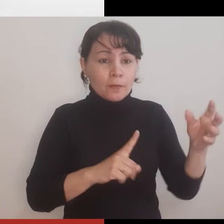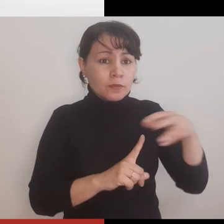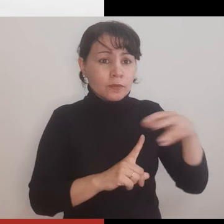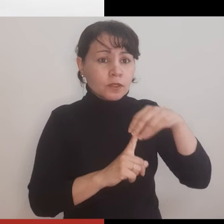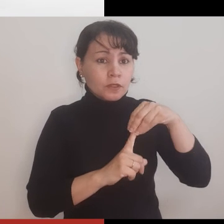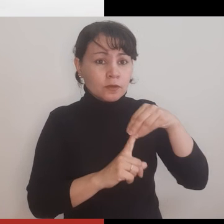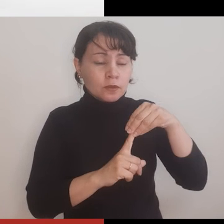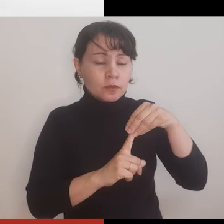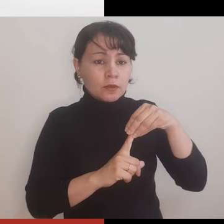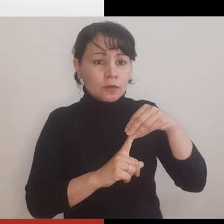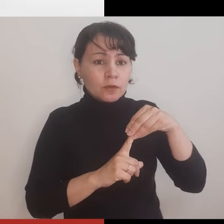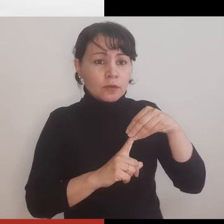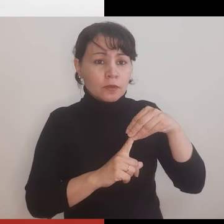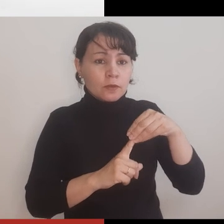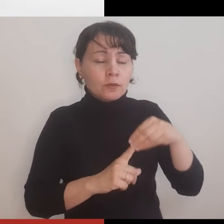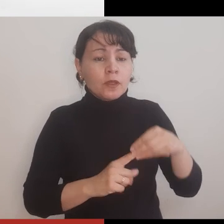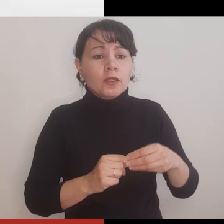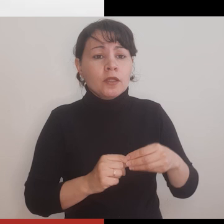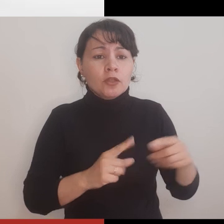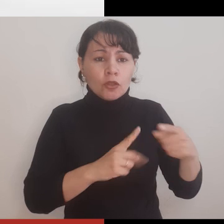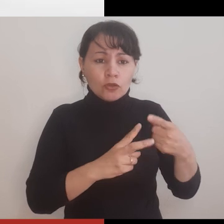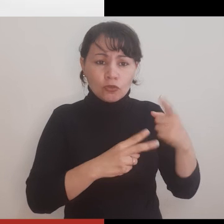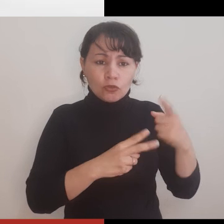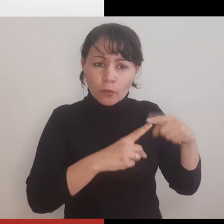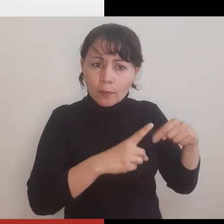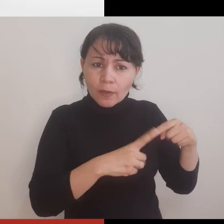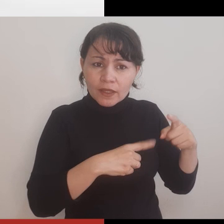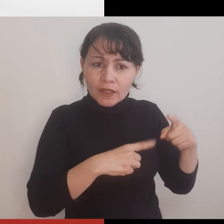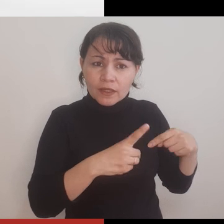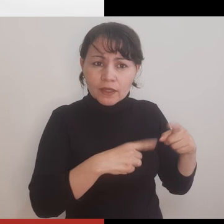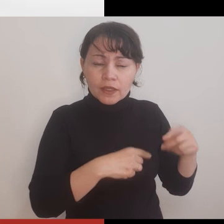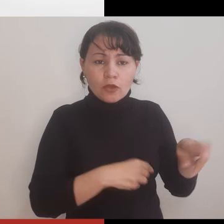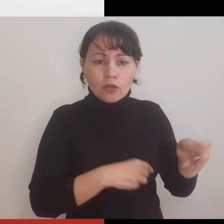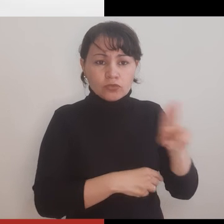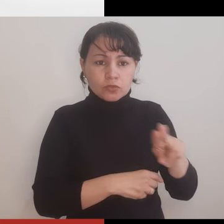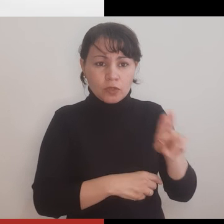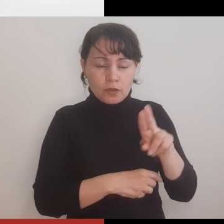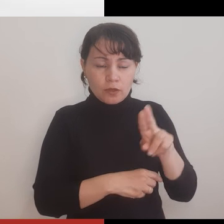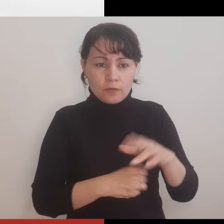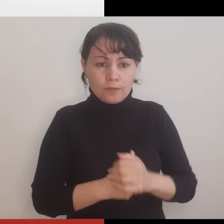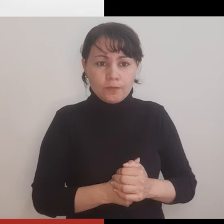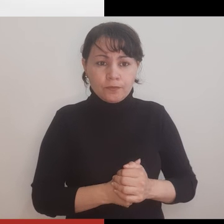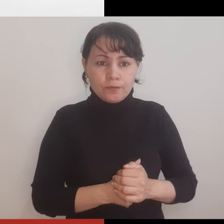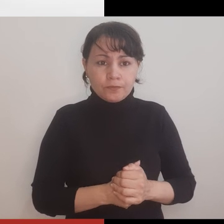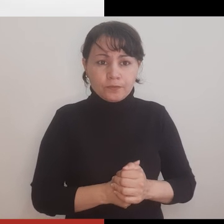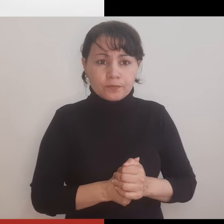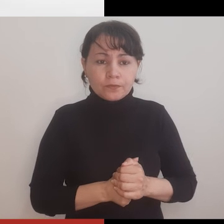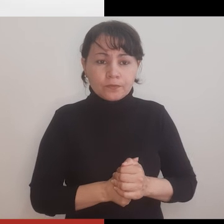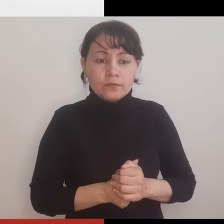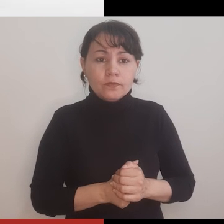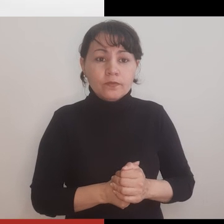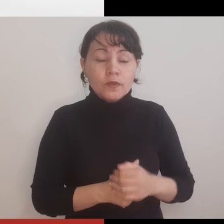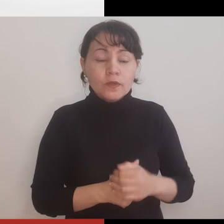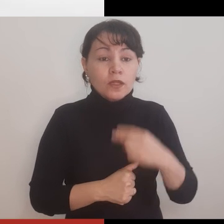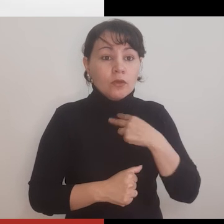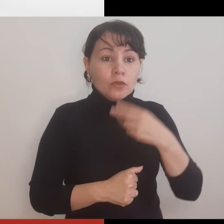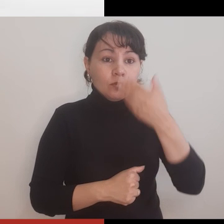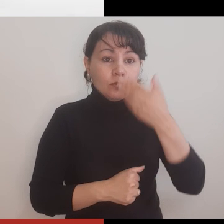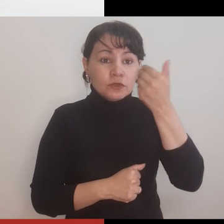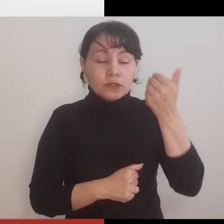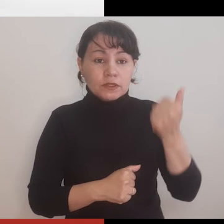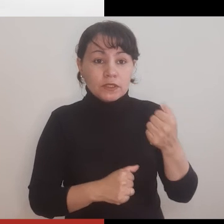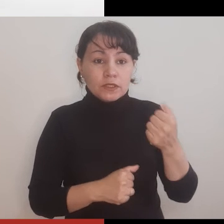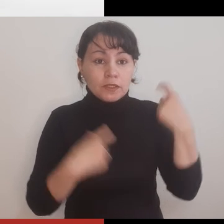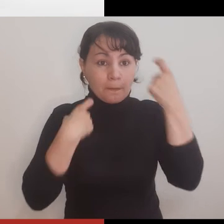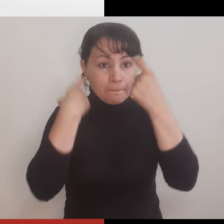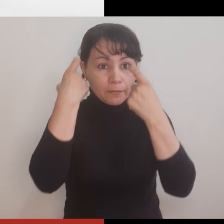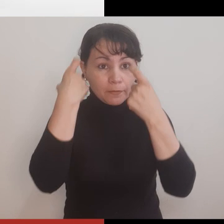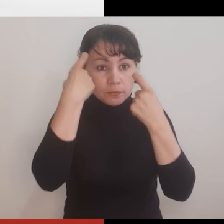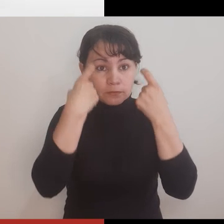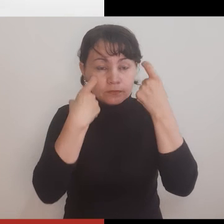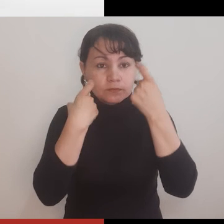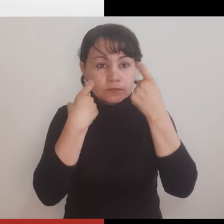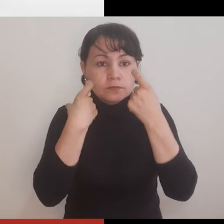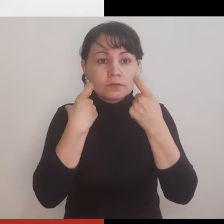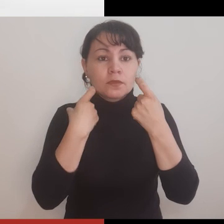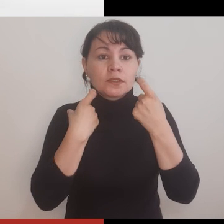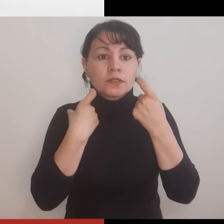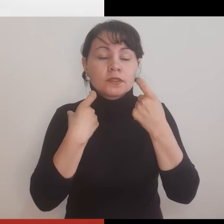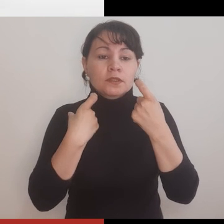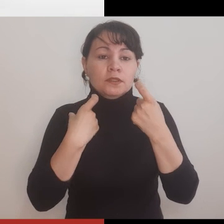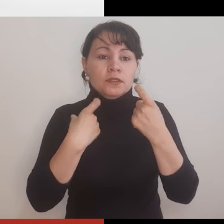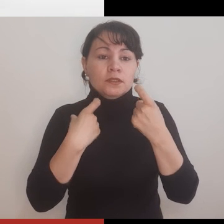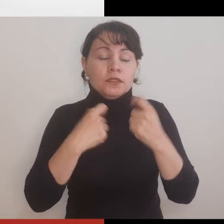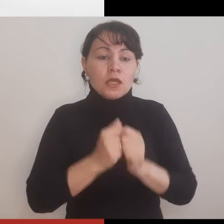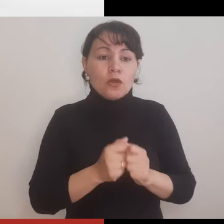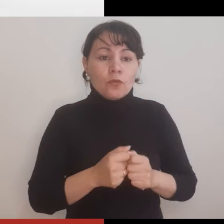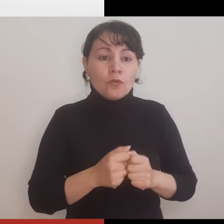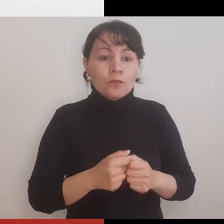principalmente dos EPIs utilizados. Em contrapartida, não podemos esquecer da preocupação